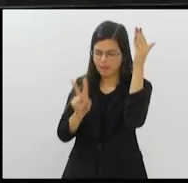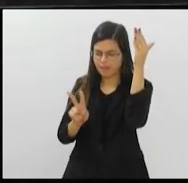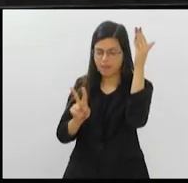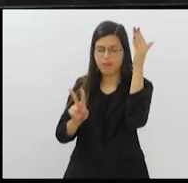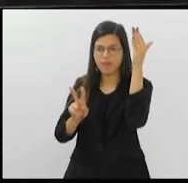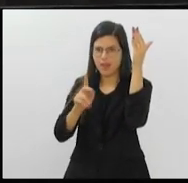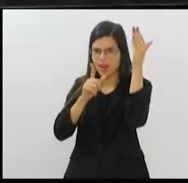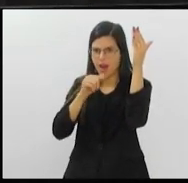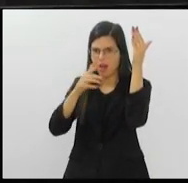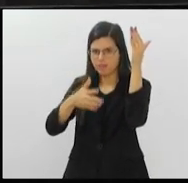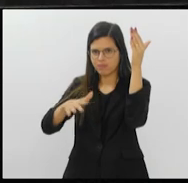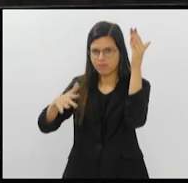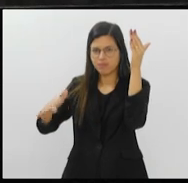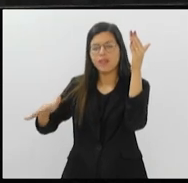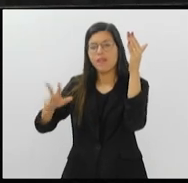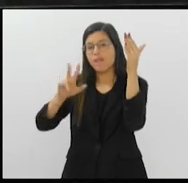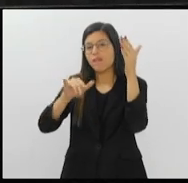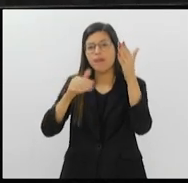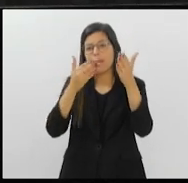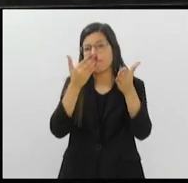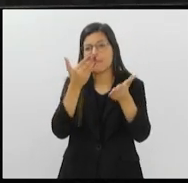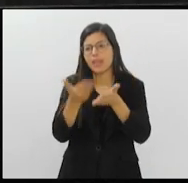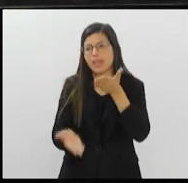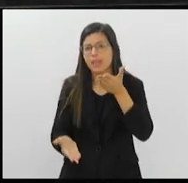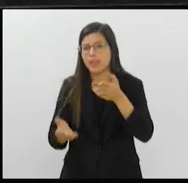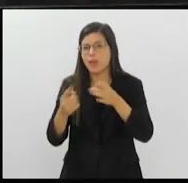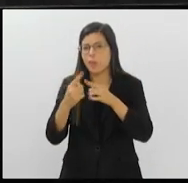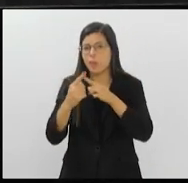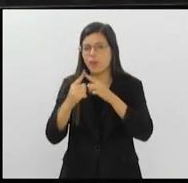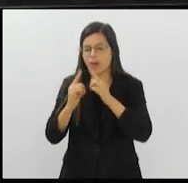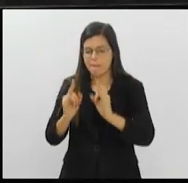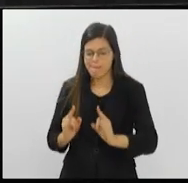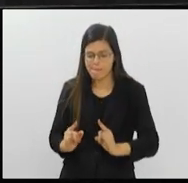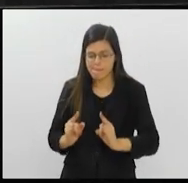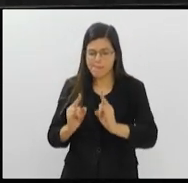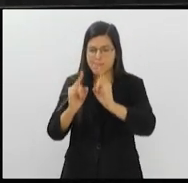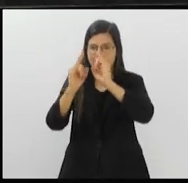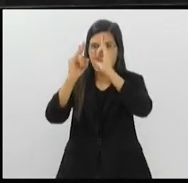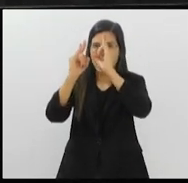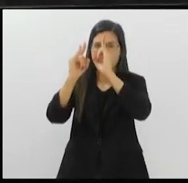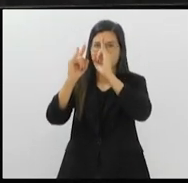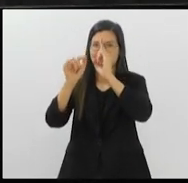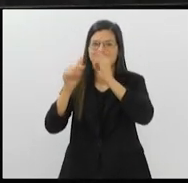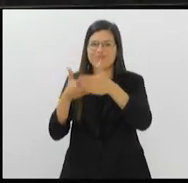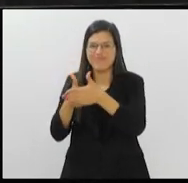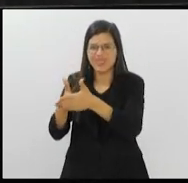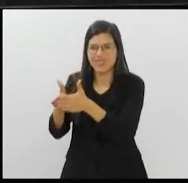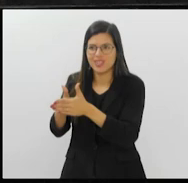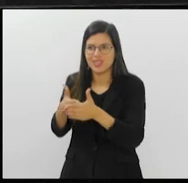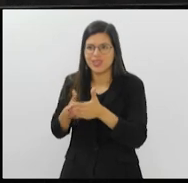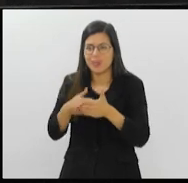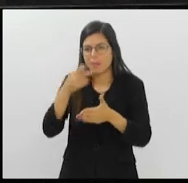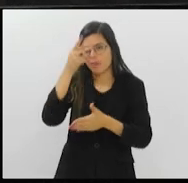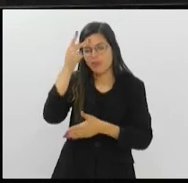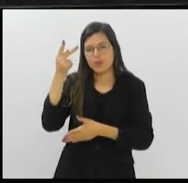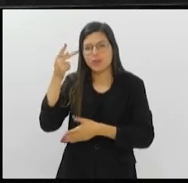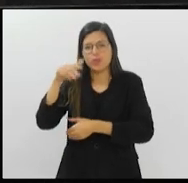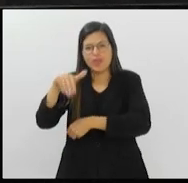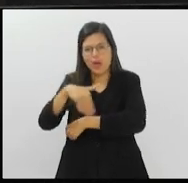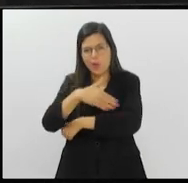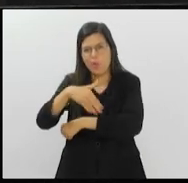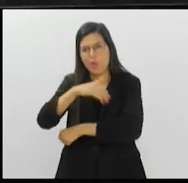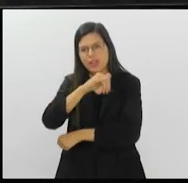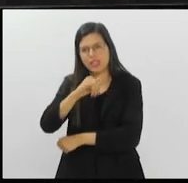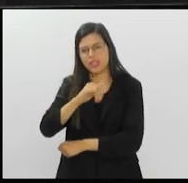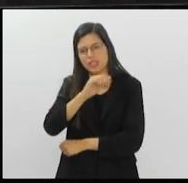vão perder essa vista, porque esses empreendimentos vão tampar a vista daqueles que moram na rua Jacarandás da Península. Então, existe